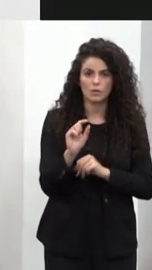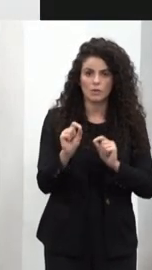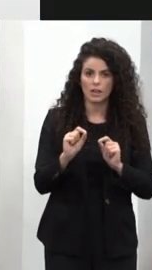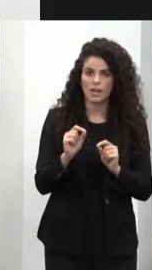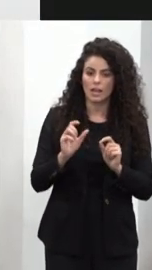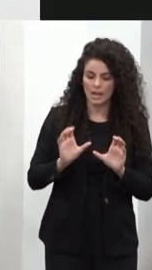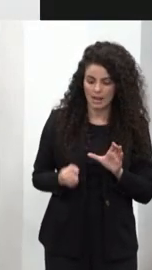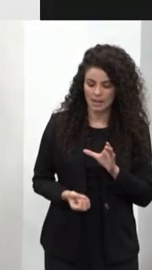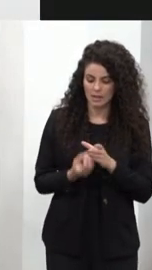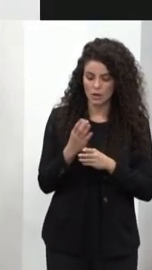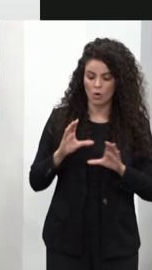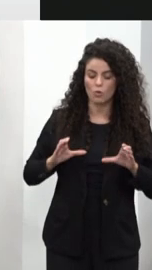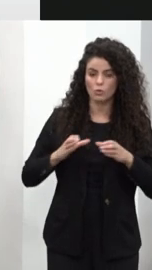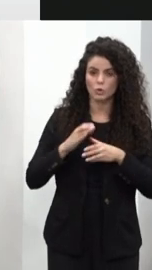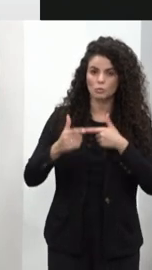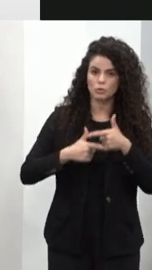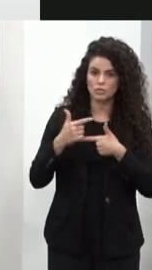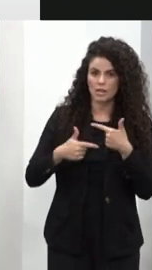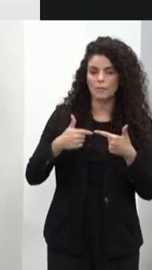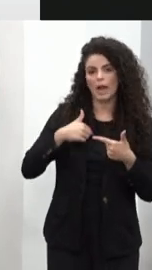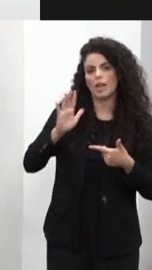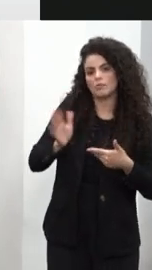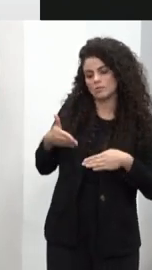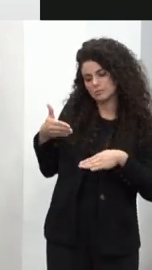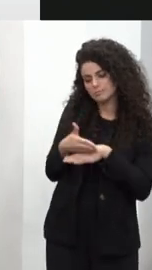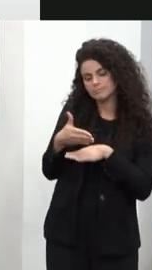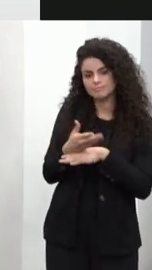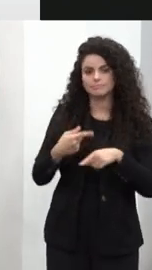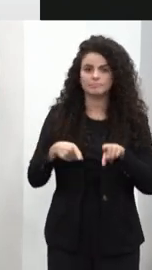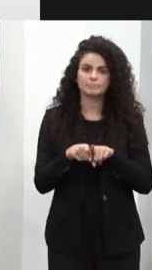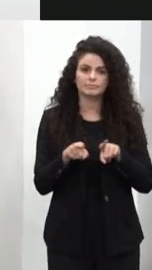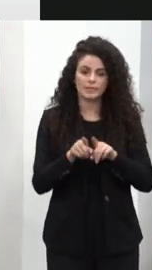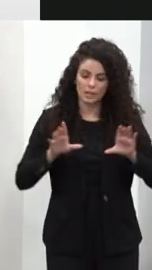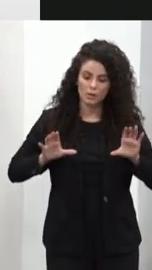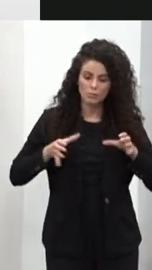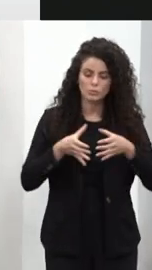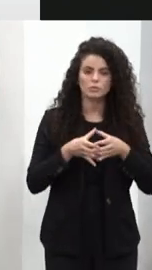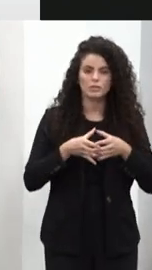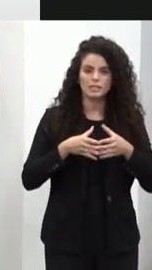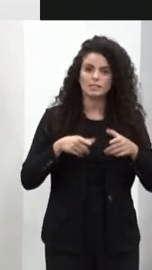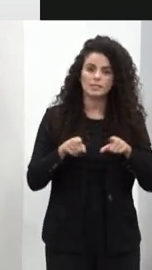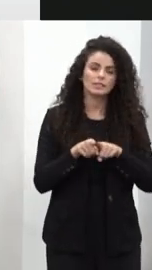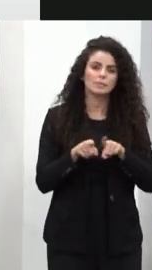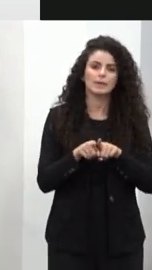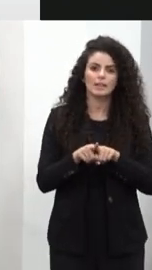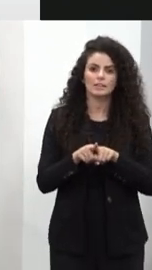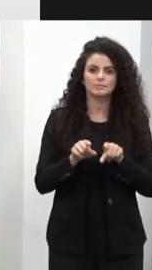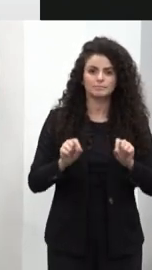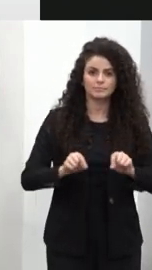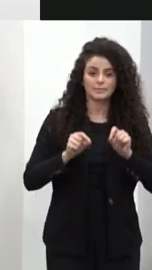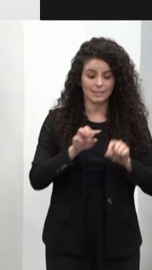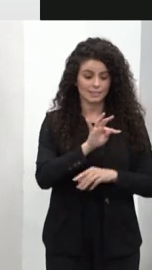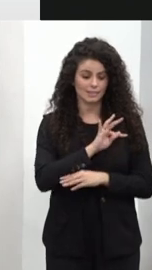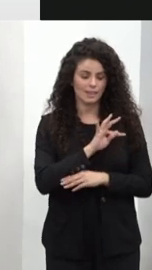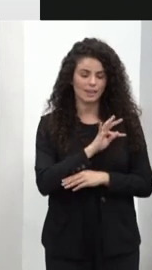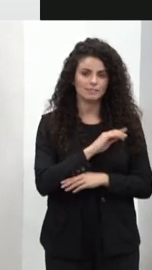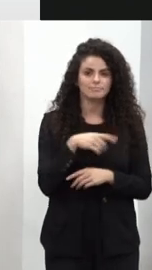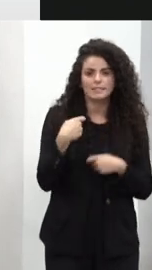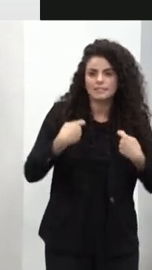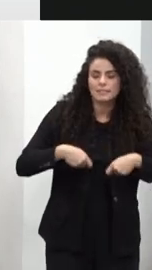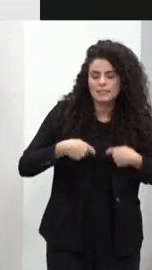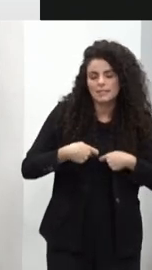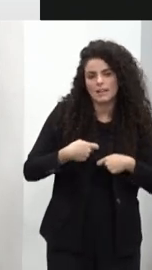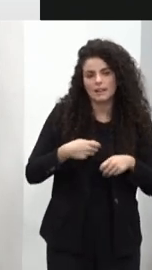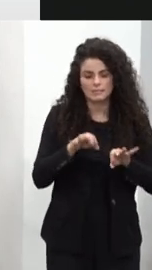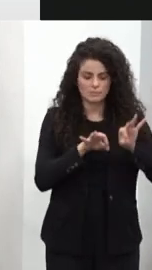a minha chegada um grupo de trabalho interno composto por servidores e técnicos de vários setores para o levantamento das necessidades regulamentação da